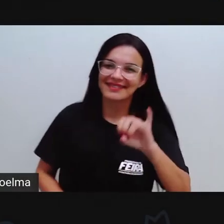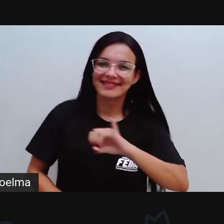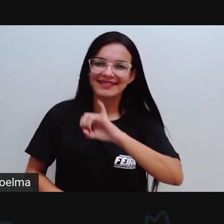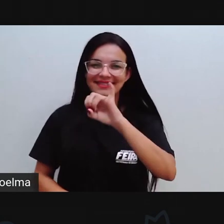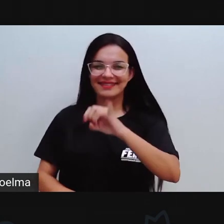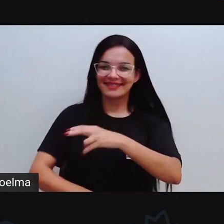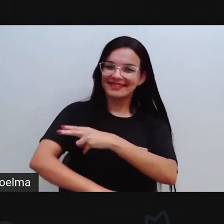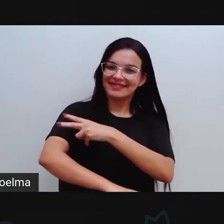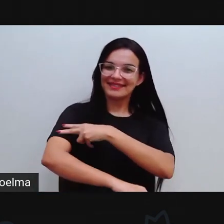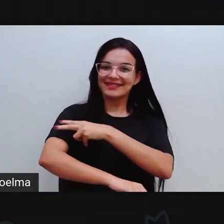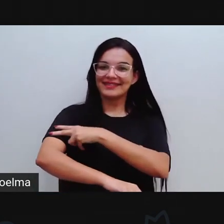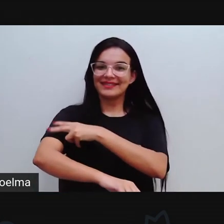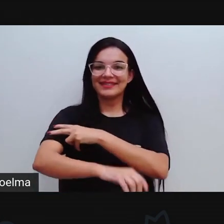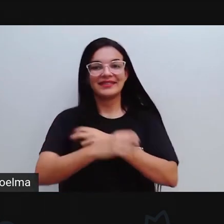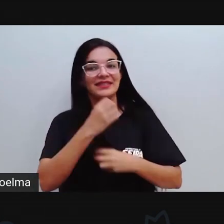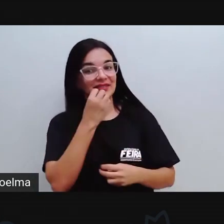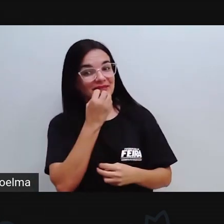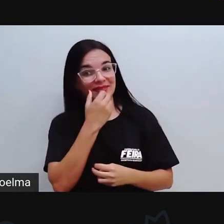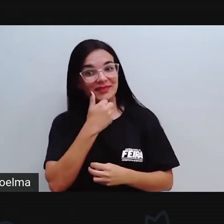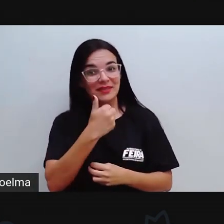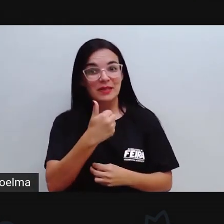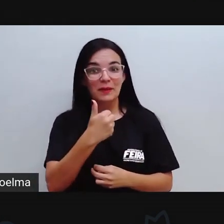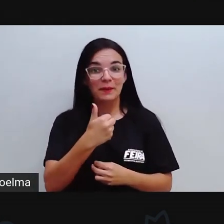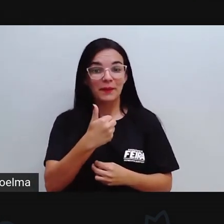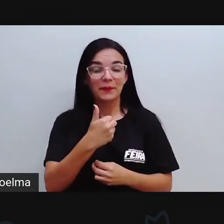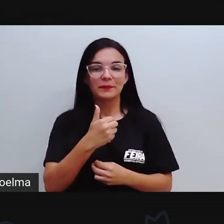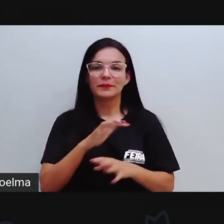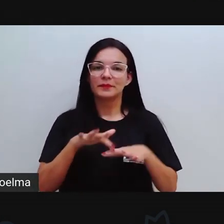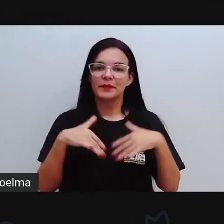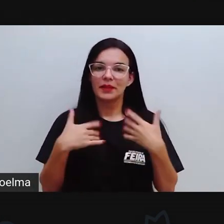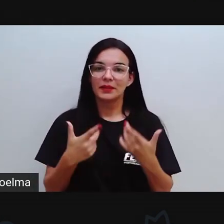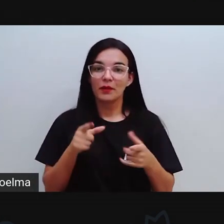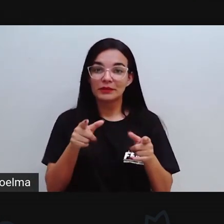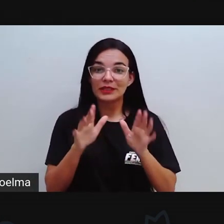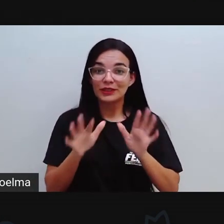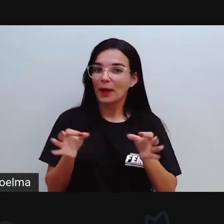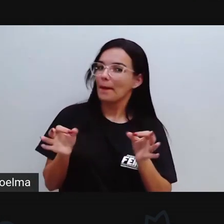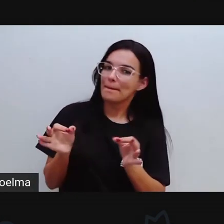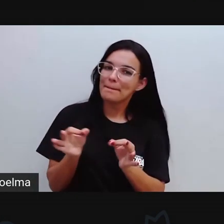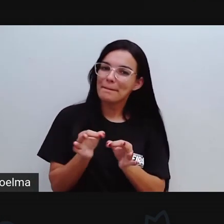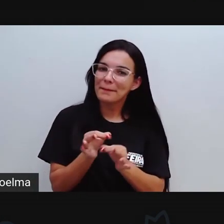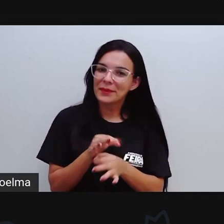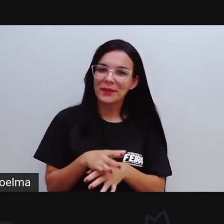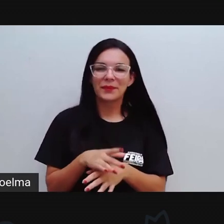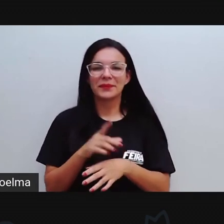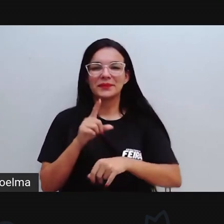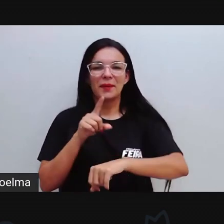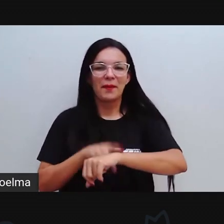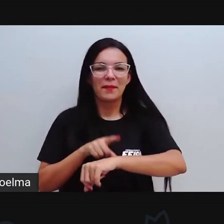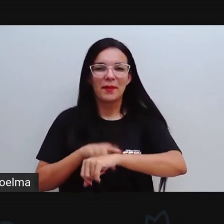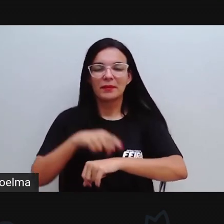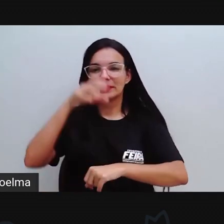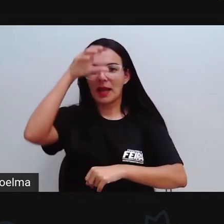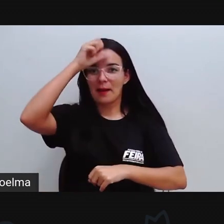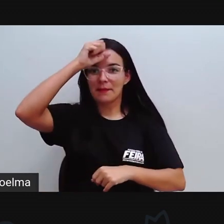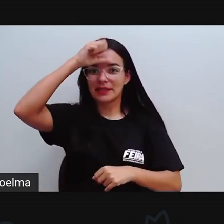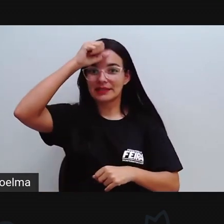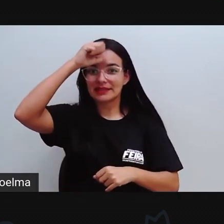Olá, segundo ano, como estão, meus amores? Então, quem está preparado aí para mais um momento de